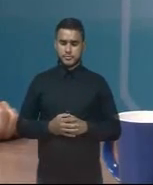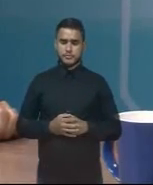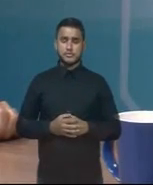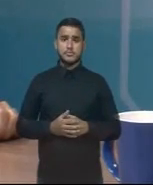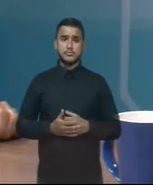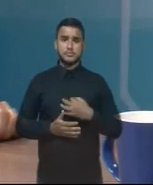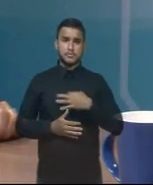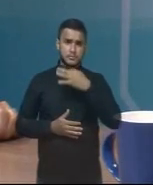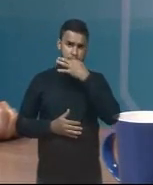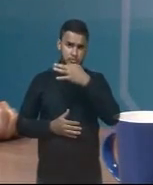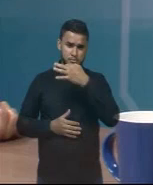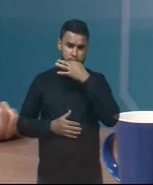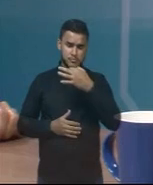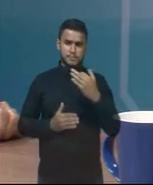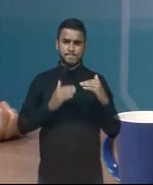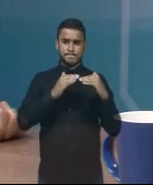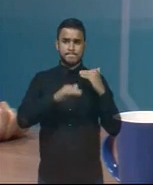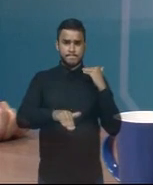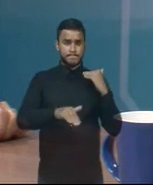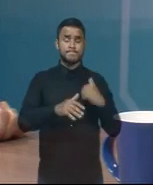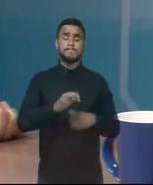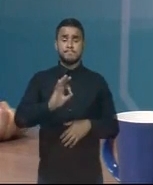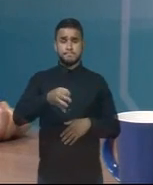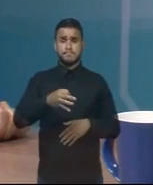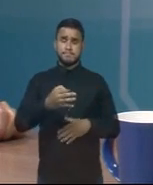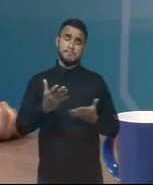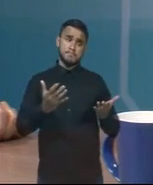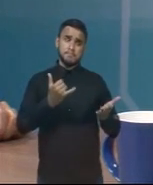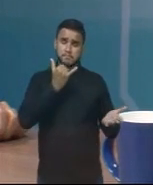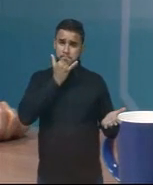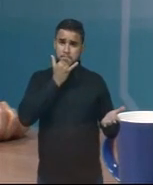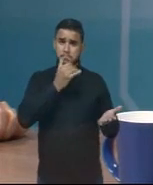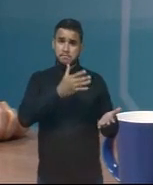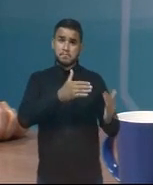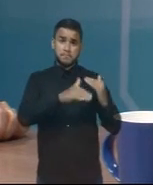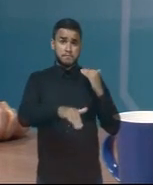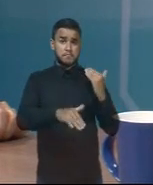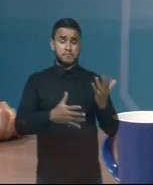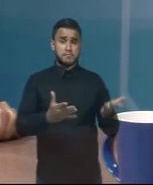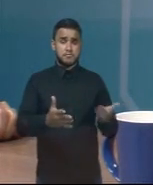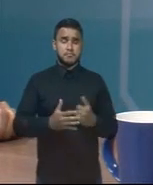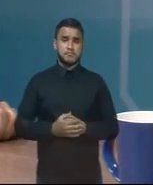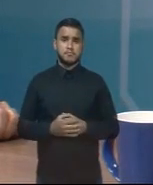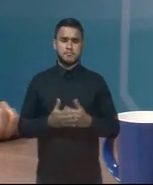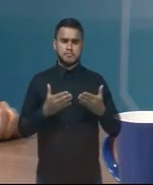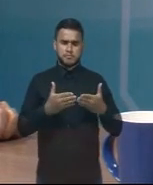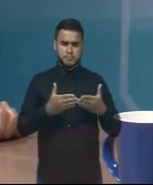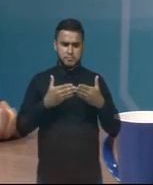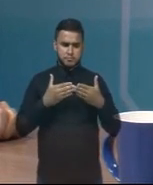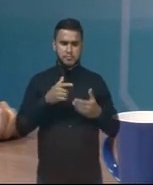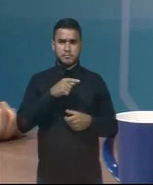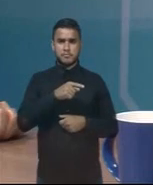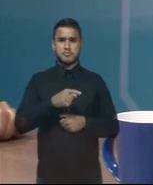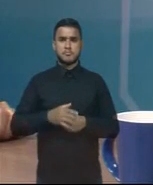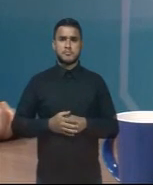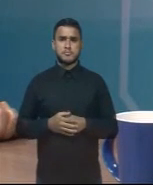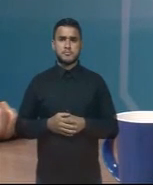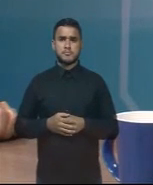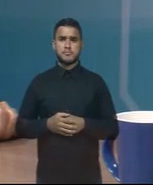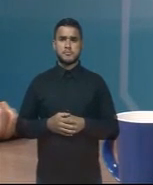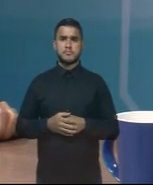pelo atrevimento de contestar. Todo estado de sítio só me cheira